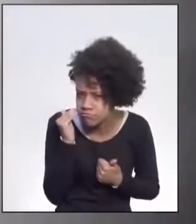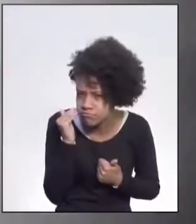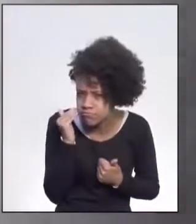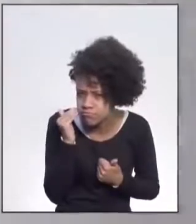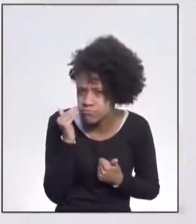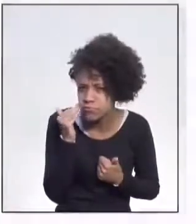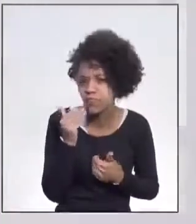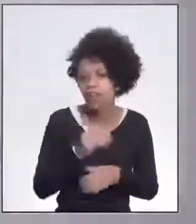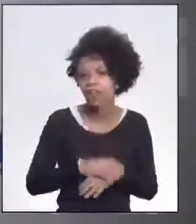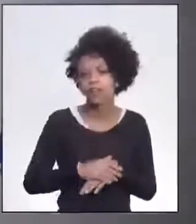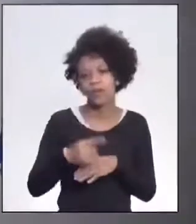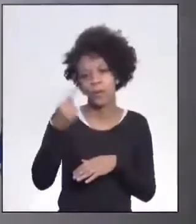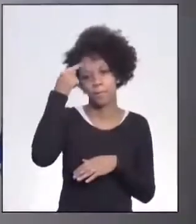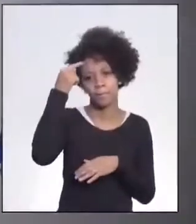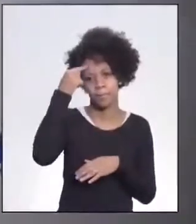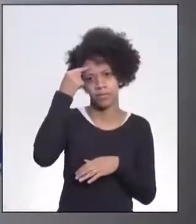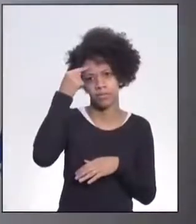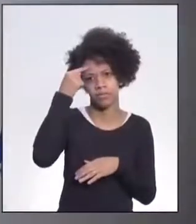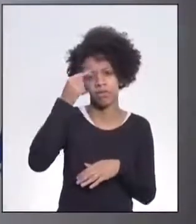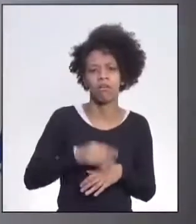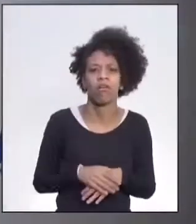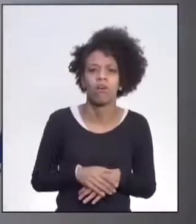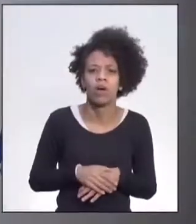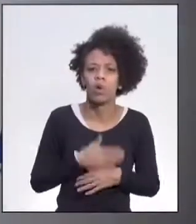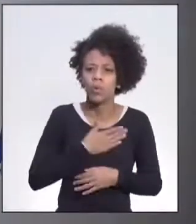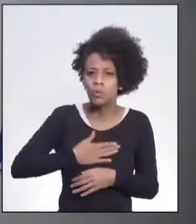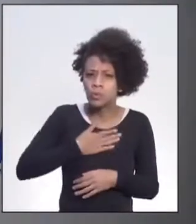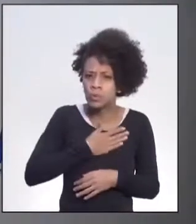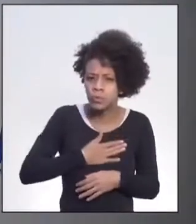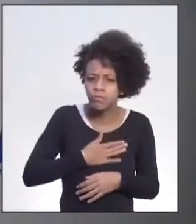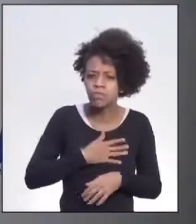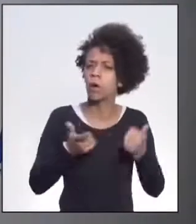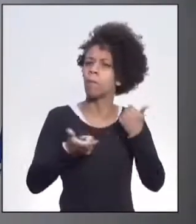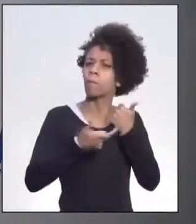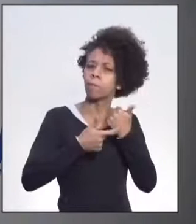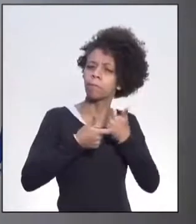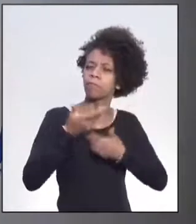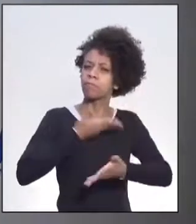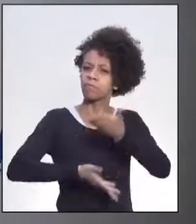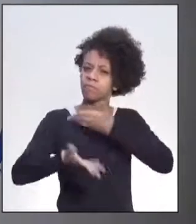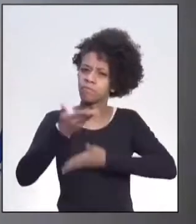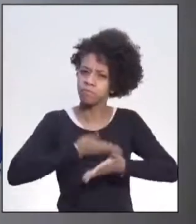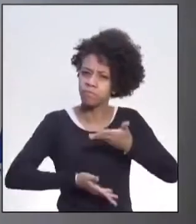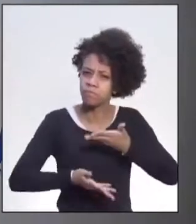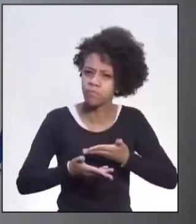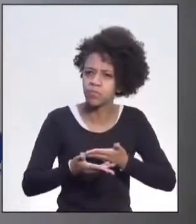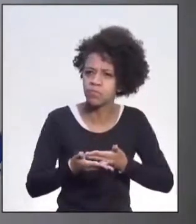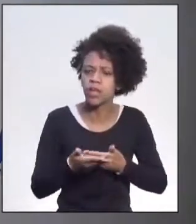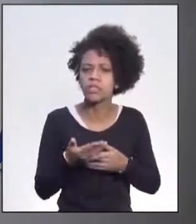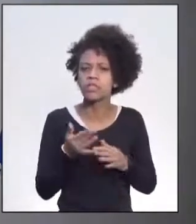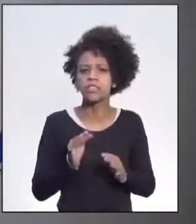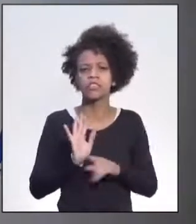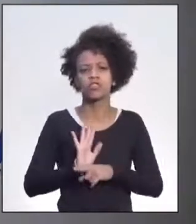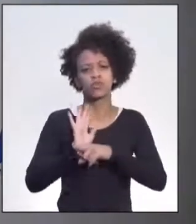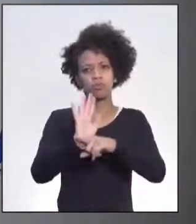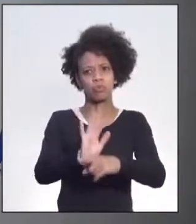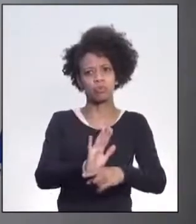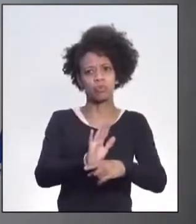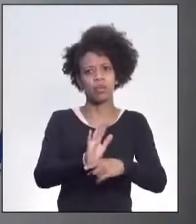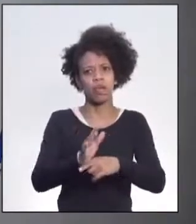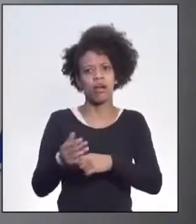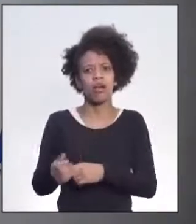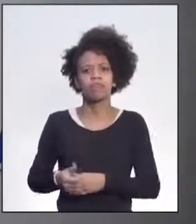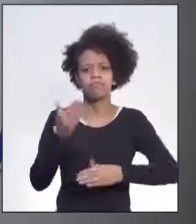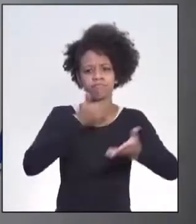Foi o que eu pensei. Gostou do vídeo? Então curta e compartilhe. Não deixe também de assinar nosso canal e nos ajudar a disseminar informação